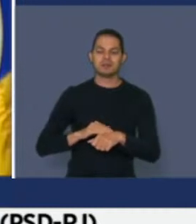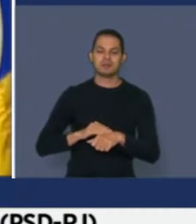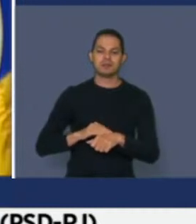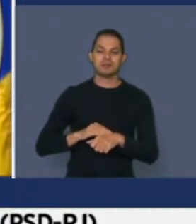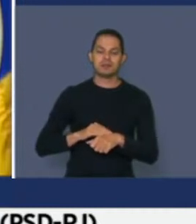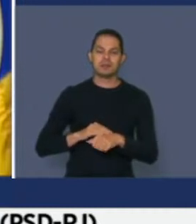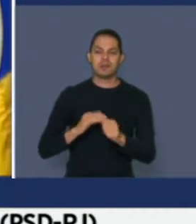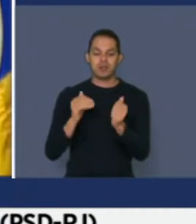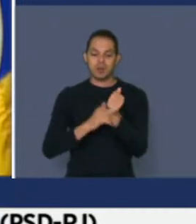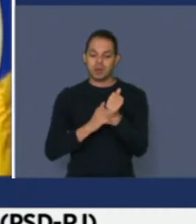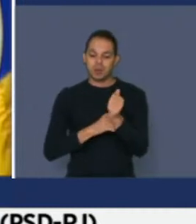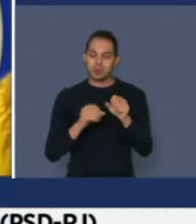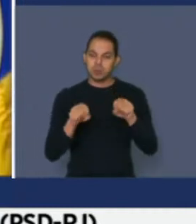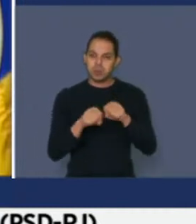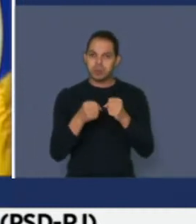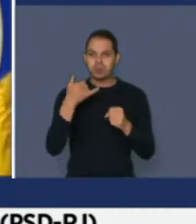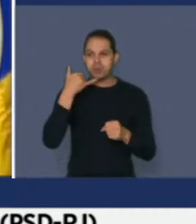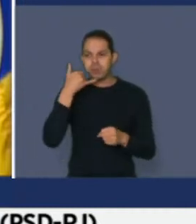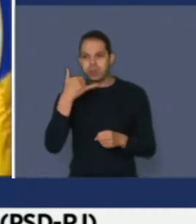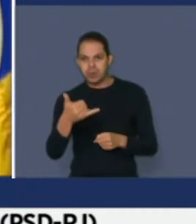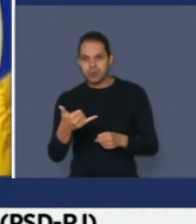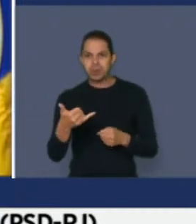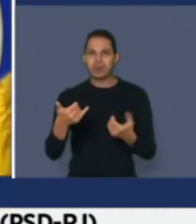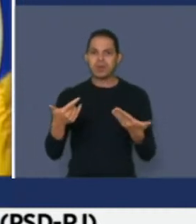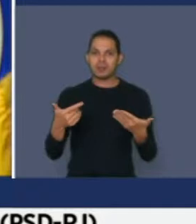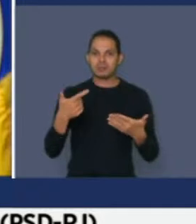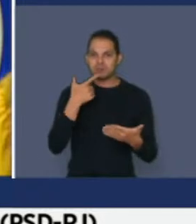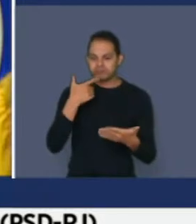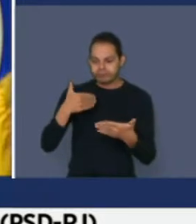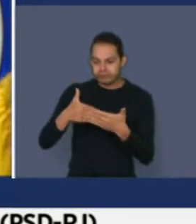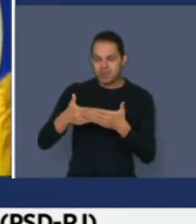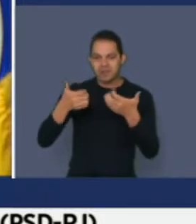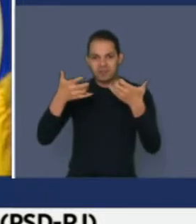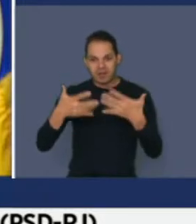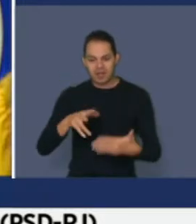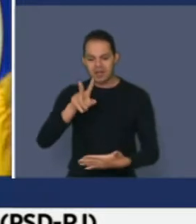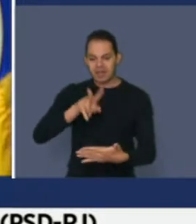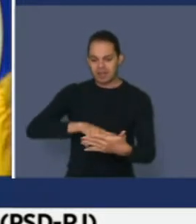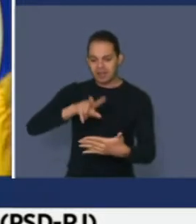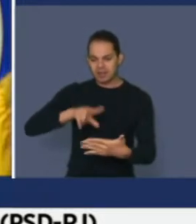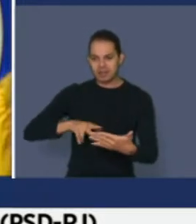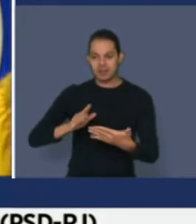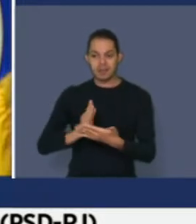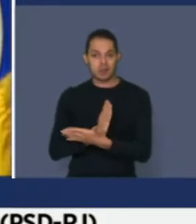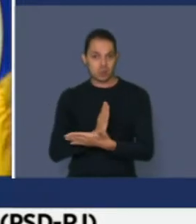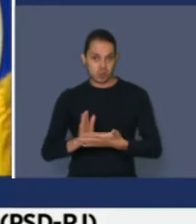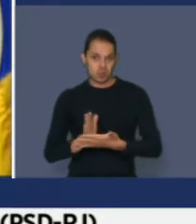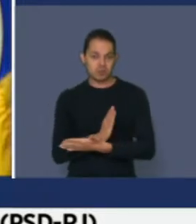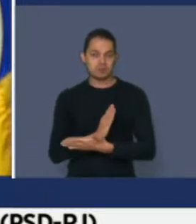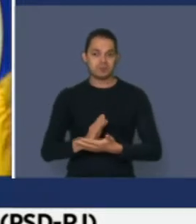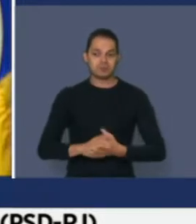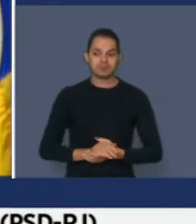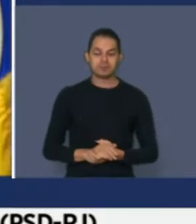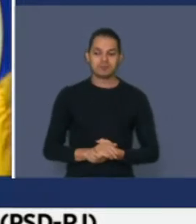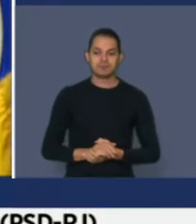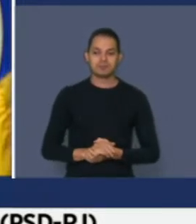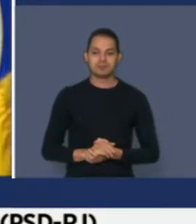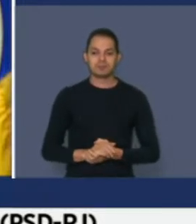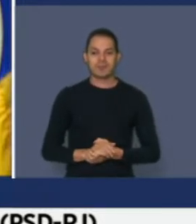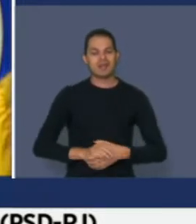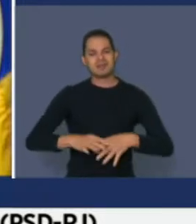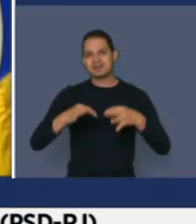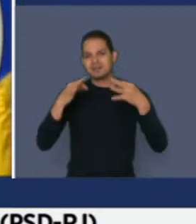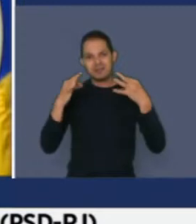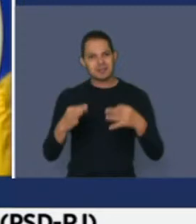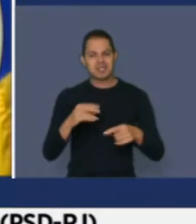de sigilo telemático, e aqui em breve farei a leitura de algumas, não deixam dúvidas